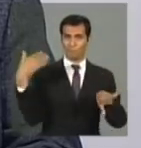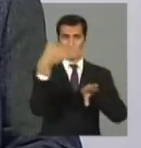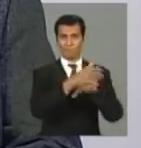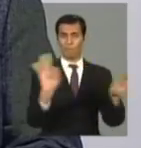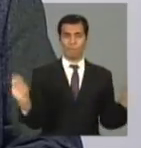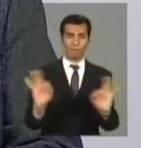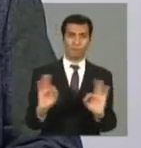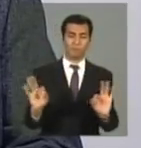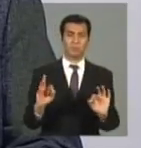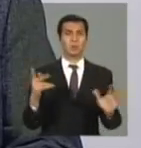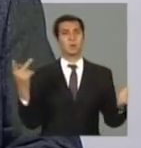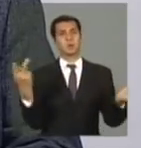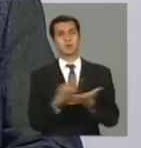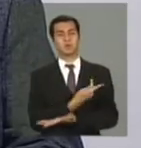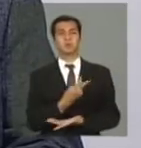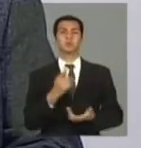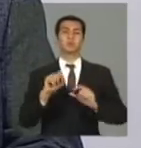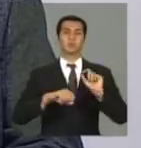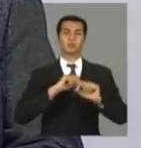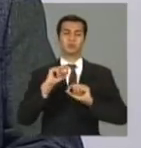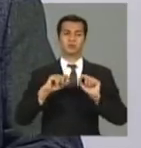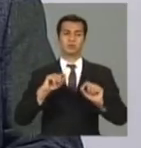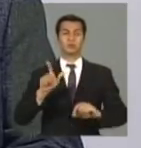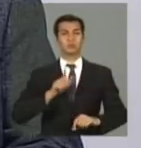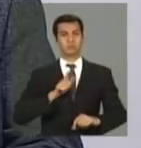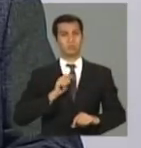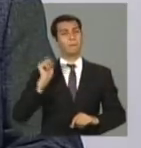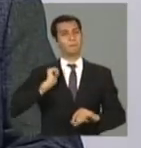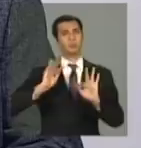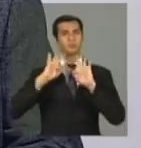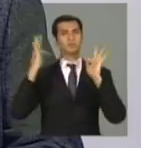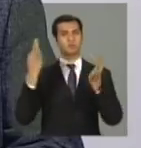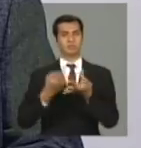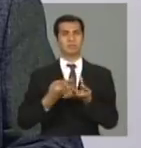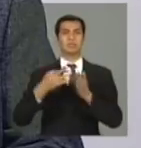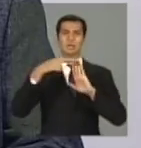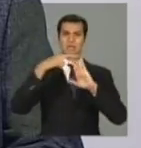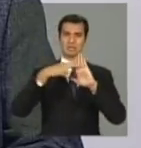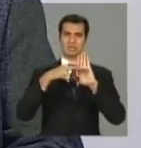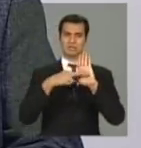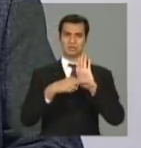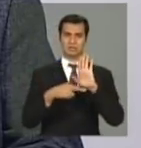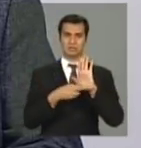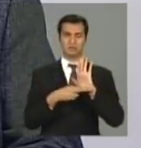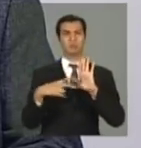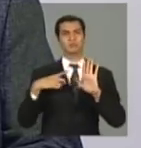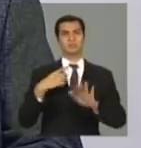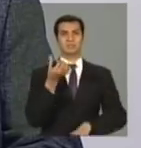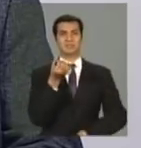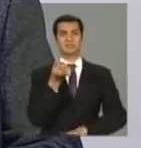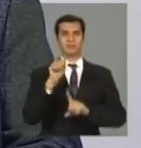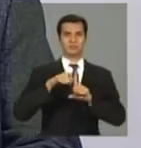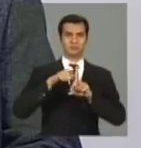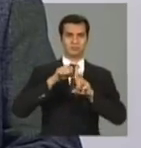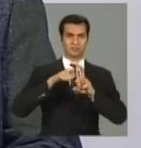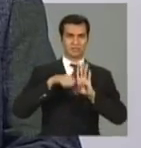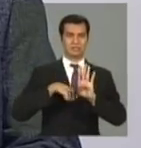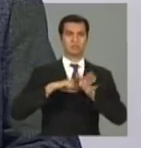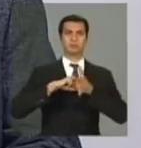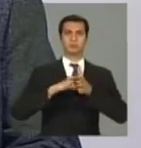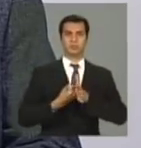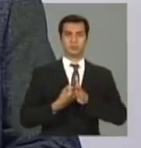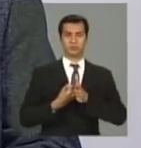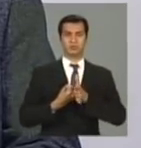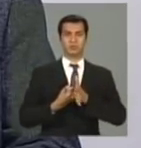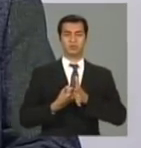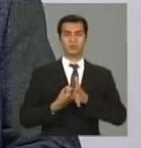decorrência dos procedimentos próprios do Bolsa Família, né, ela já vai interar aí 6 meses, portanto, com bloqueio, e